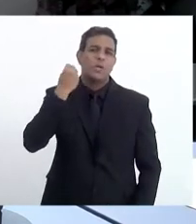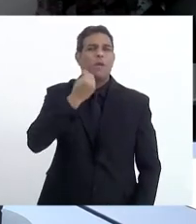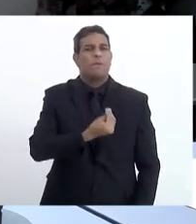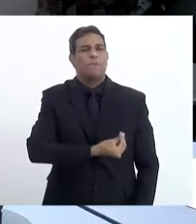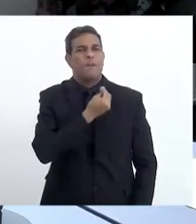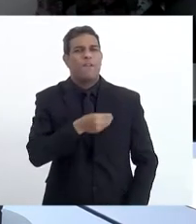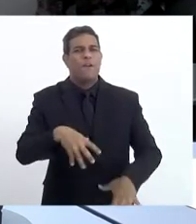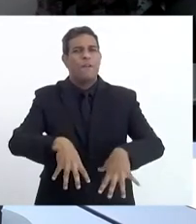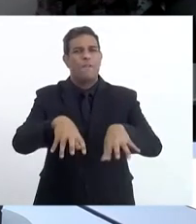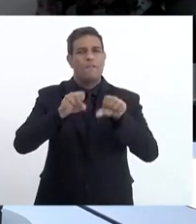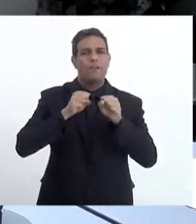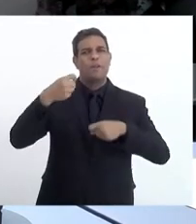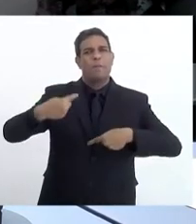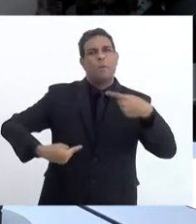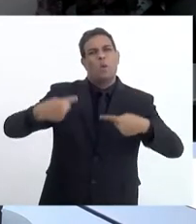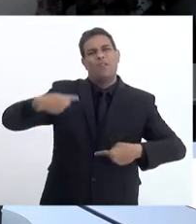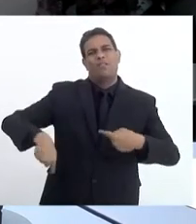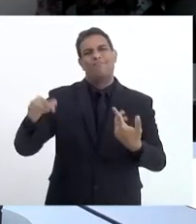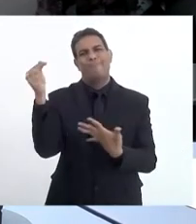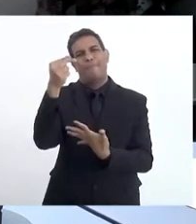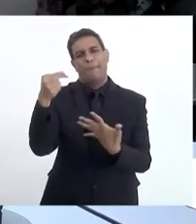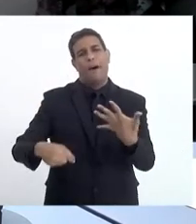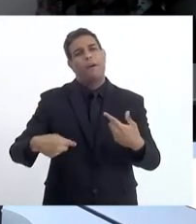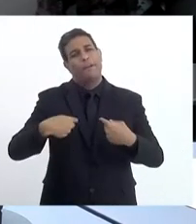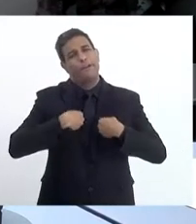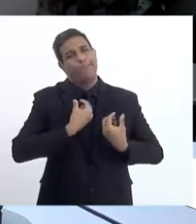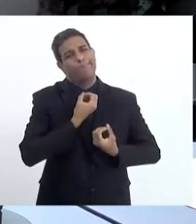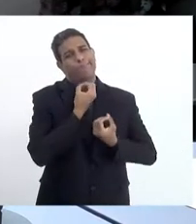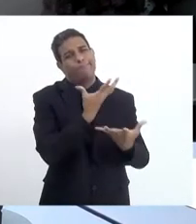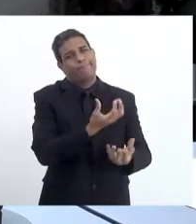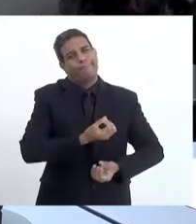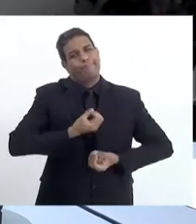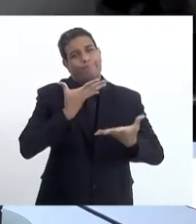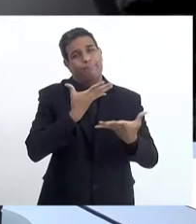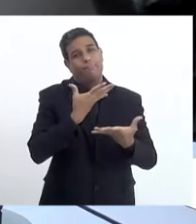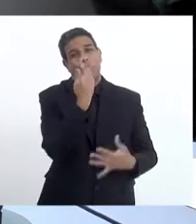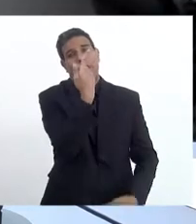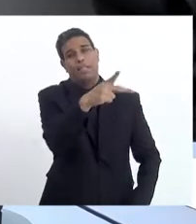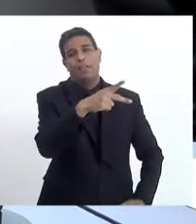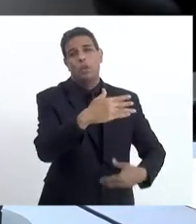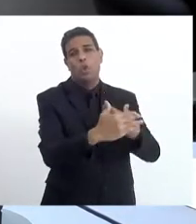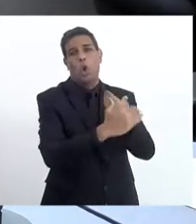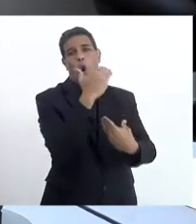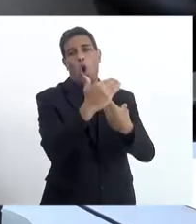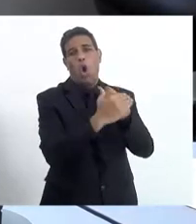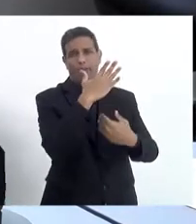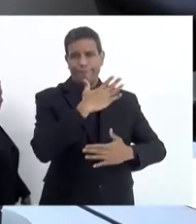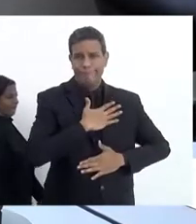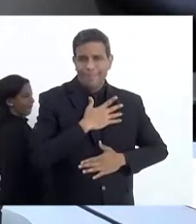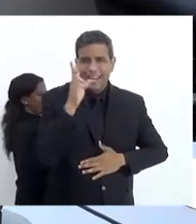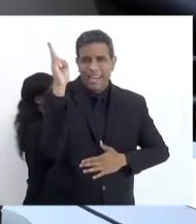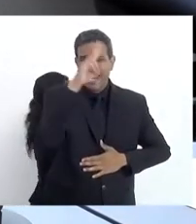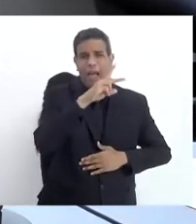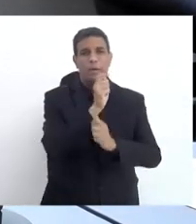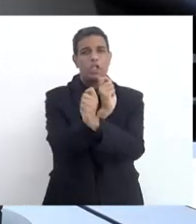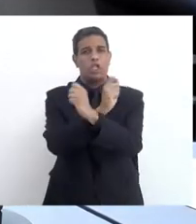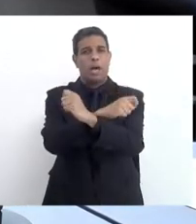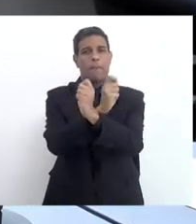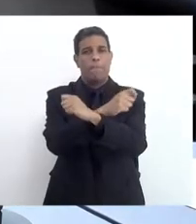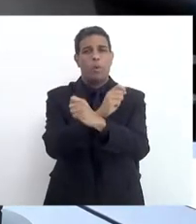minha formação política. Enfim, fez uma amnésia ideológica em mim. E eu, com